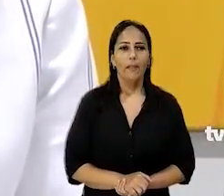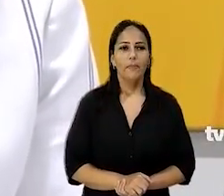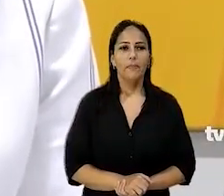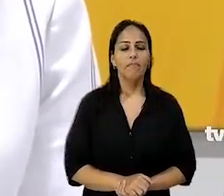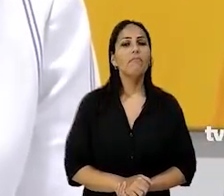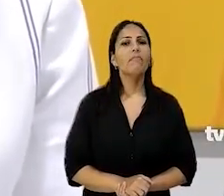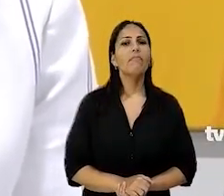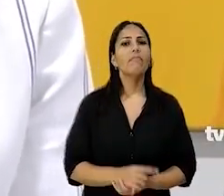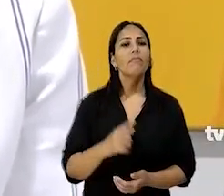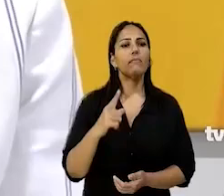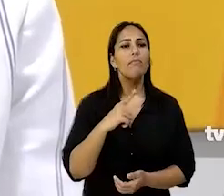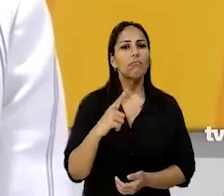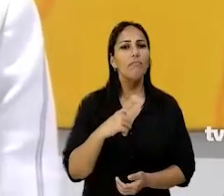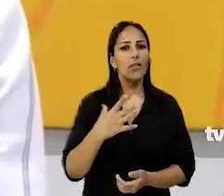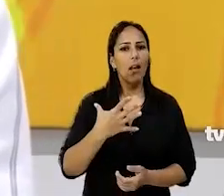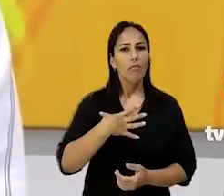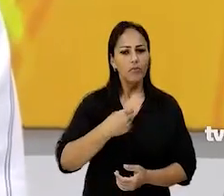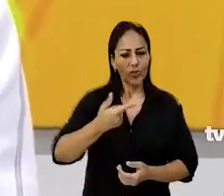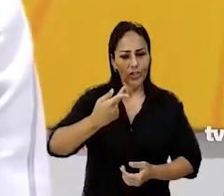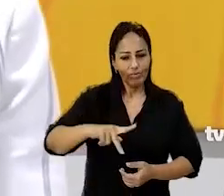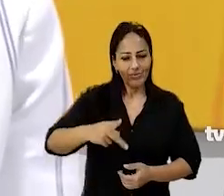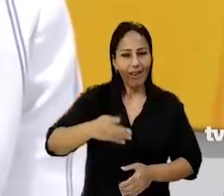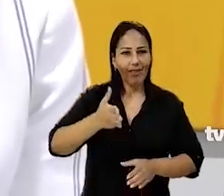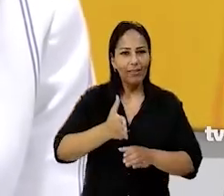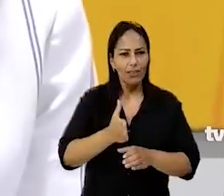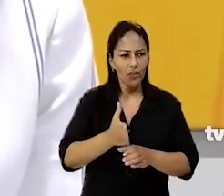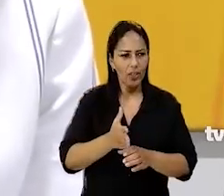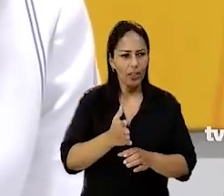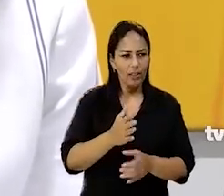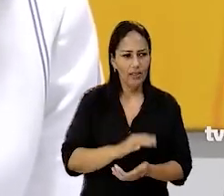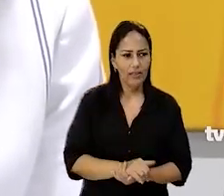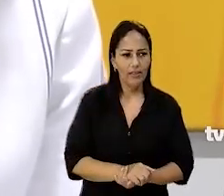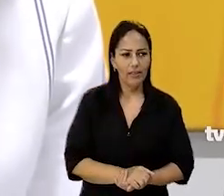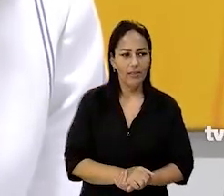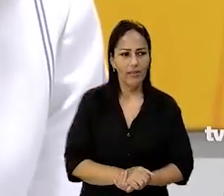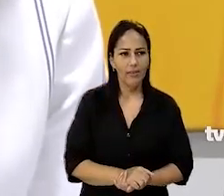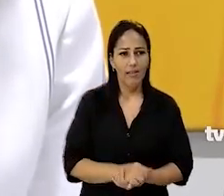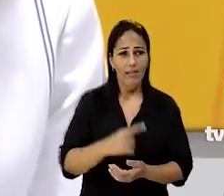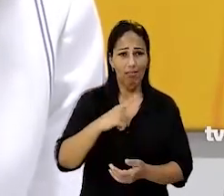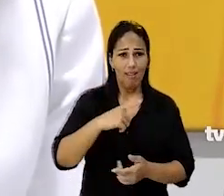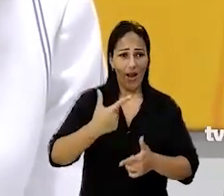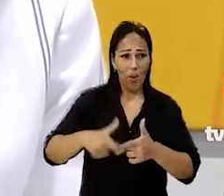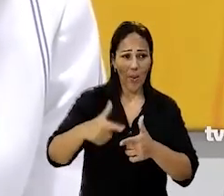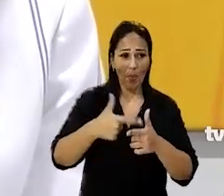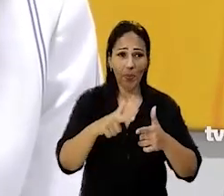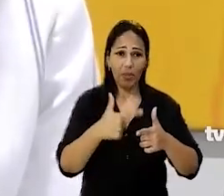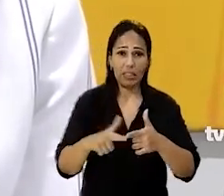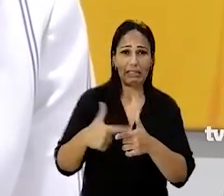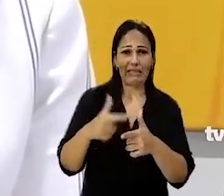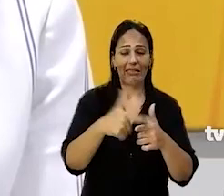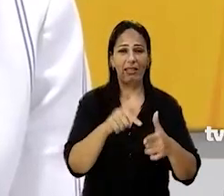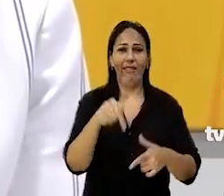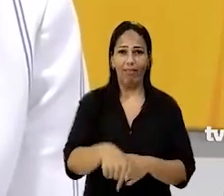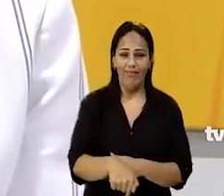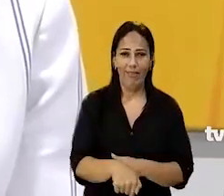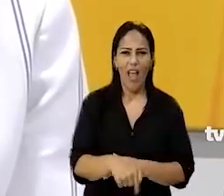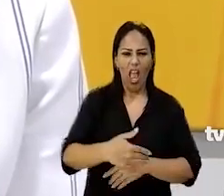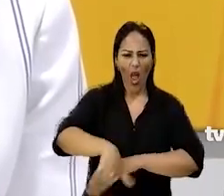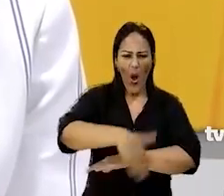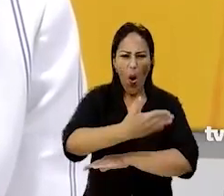as vias da nossa cidade estão bastante deterioradas e há bastante tempo.